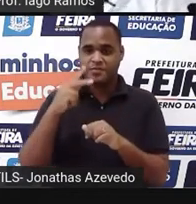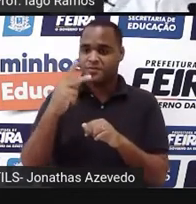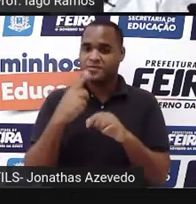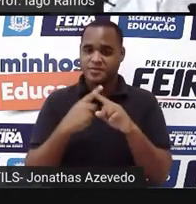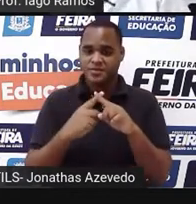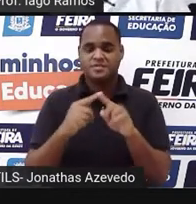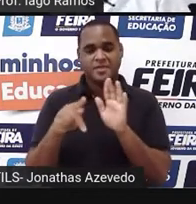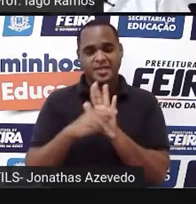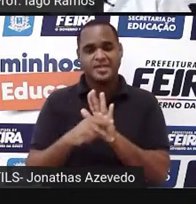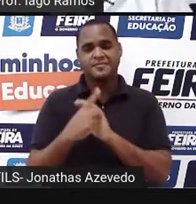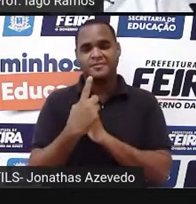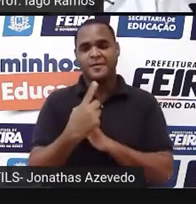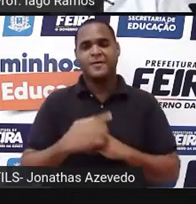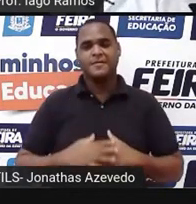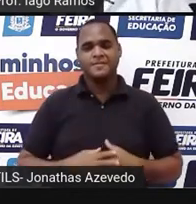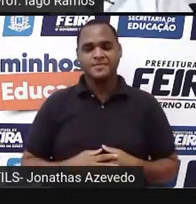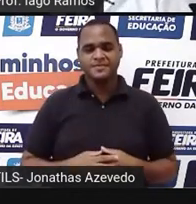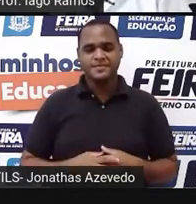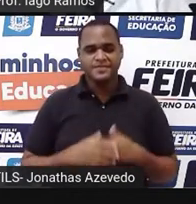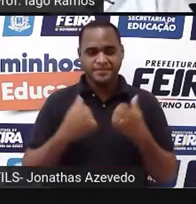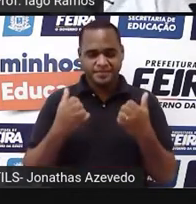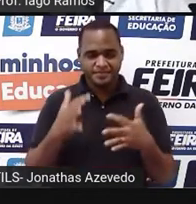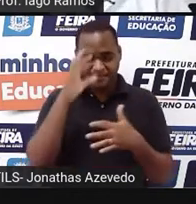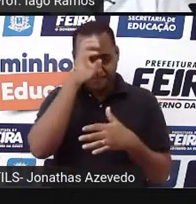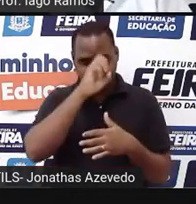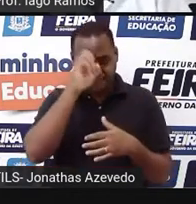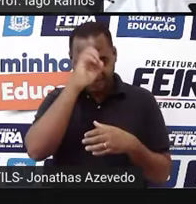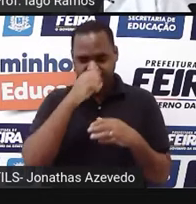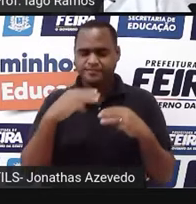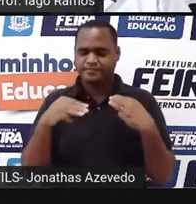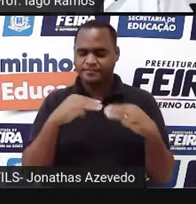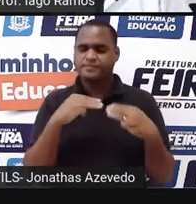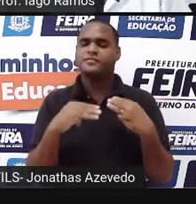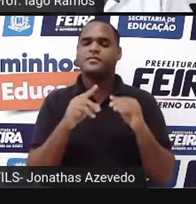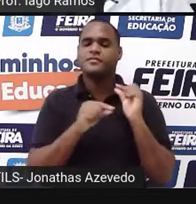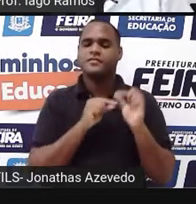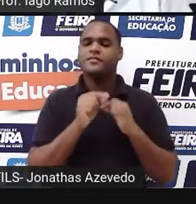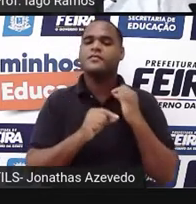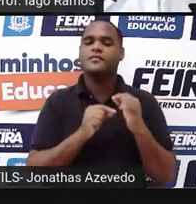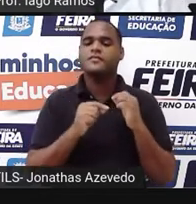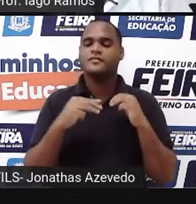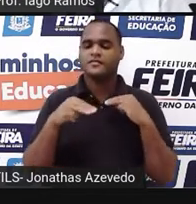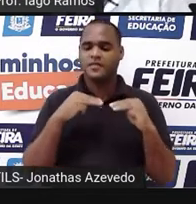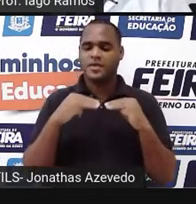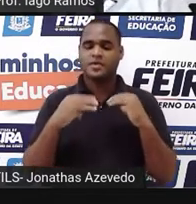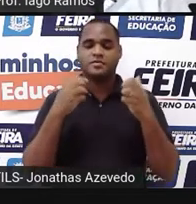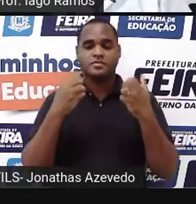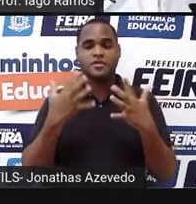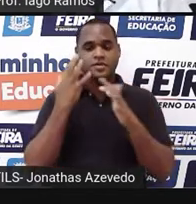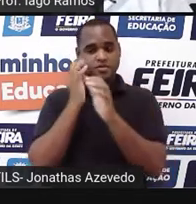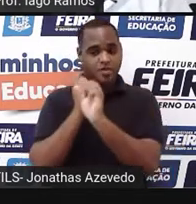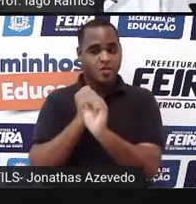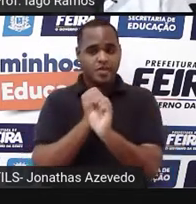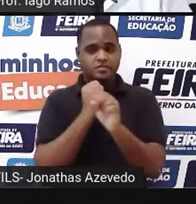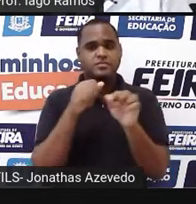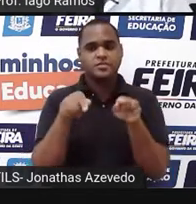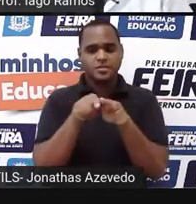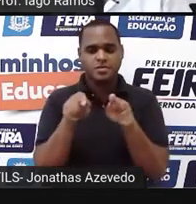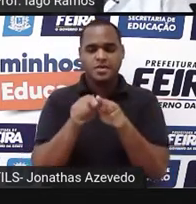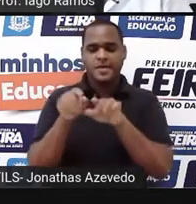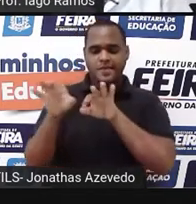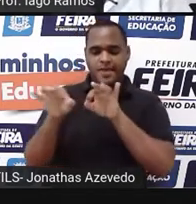próprio x ao quadrado, tá? E aí a gente aprendeu esse método, é o chamado método da soma e do produto